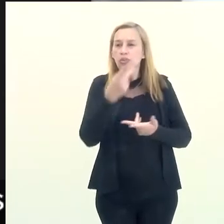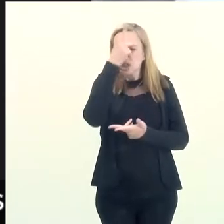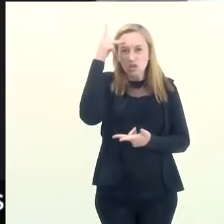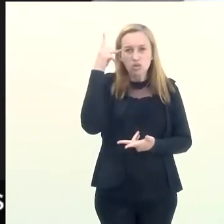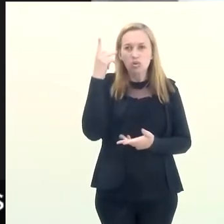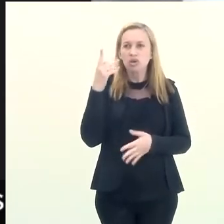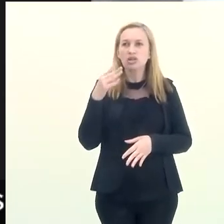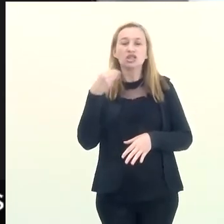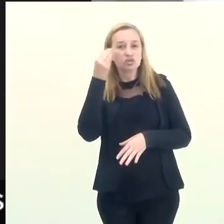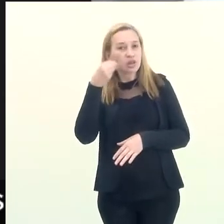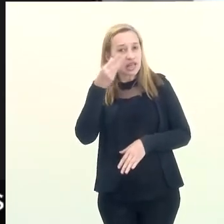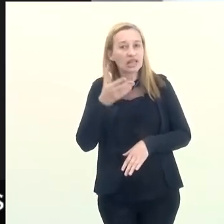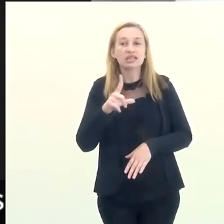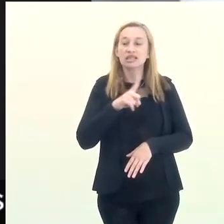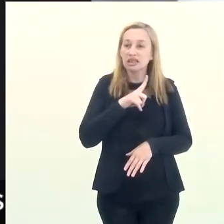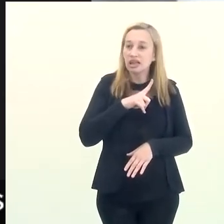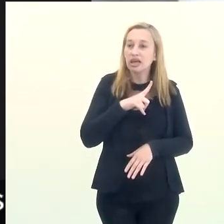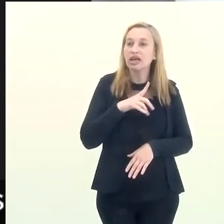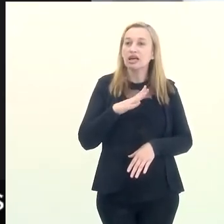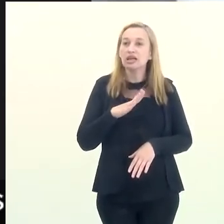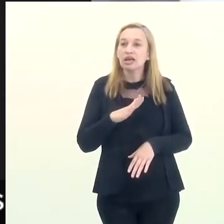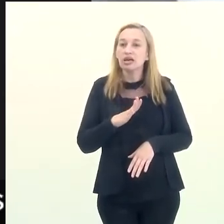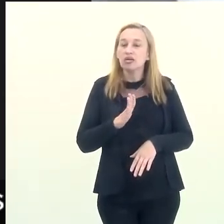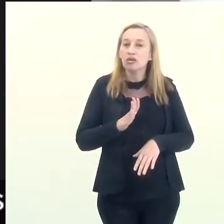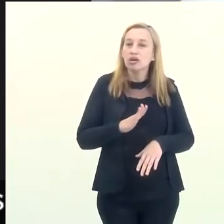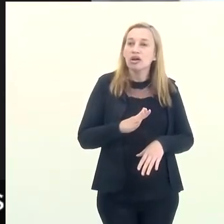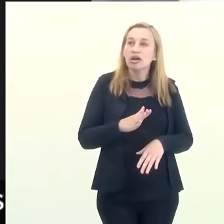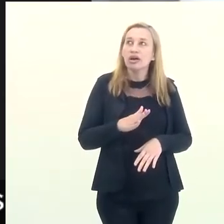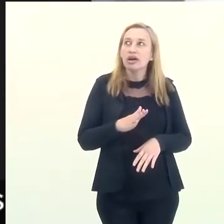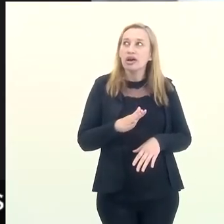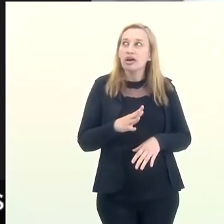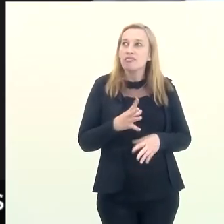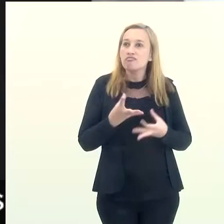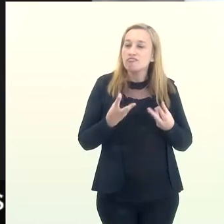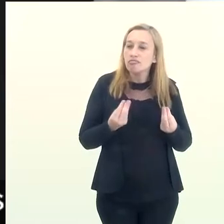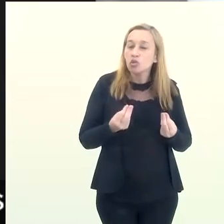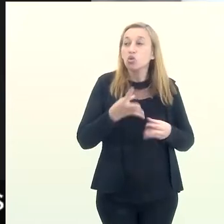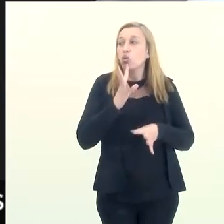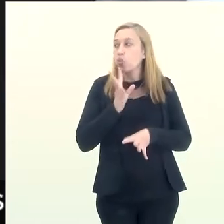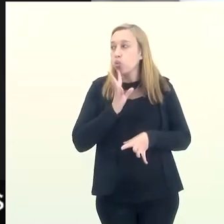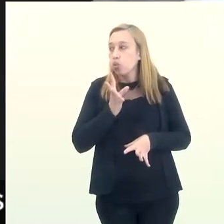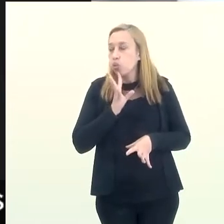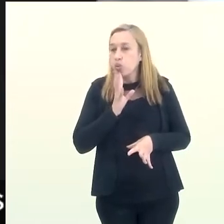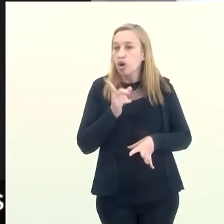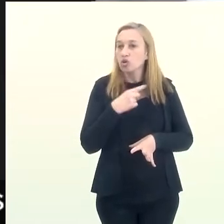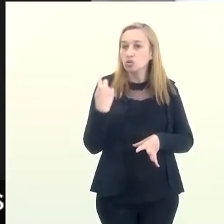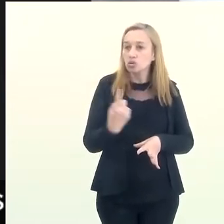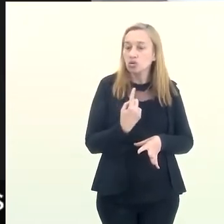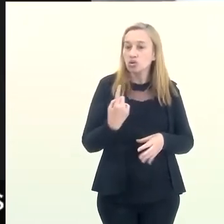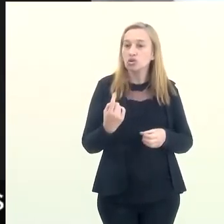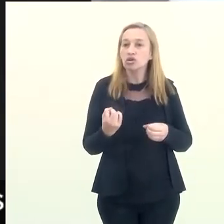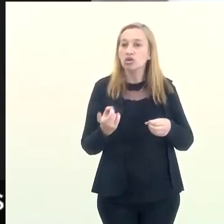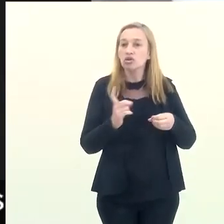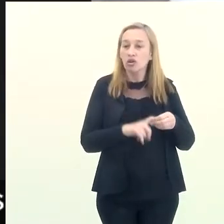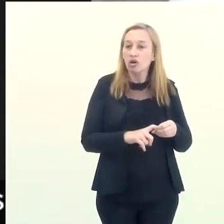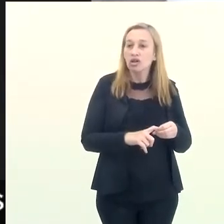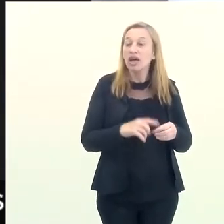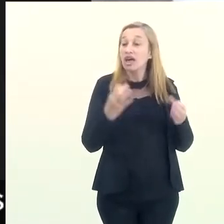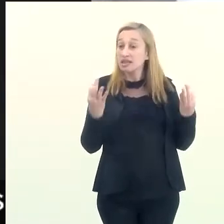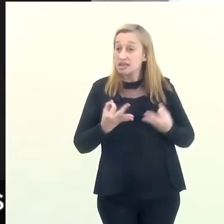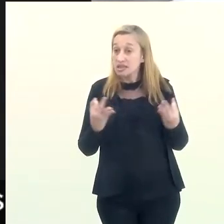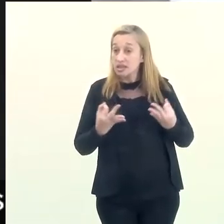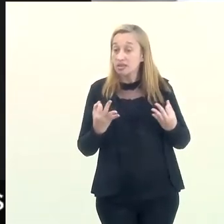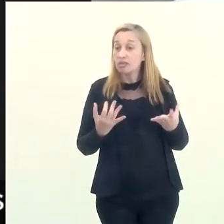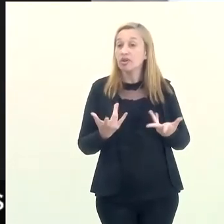Portanto, são pessoas muito experientes, né, que têm muita cancha e muito conhecimento do nosso setor. Isso